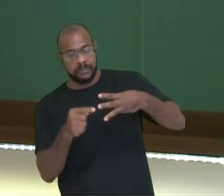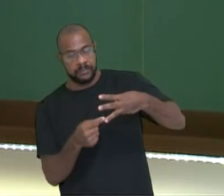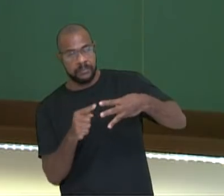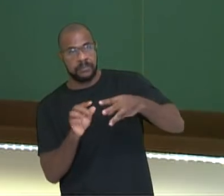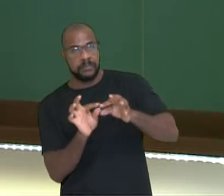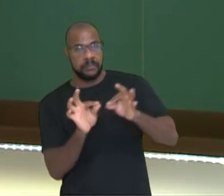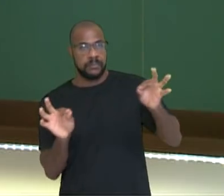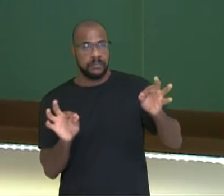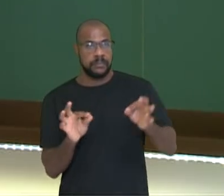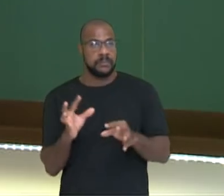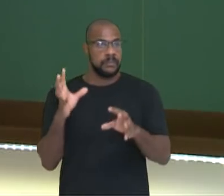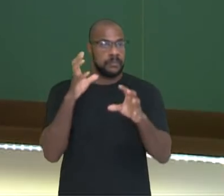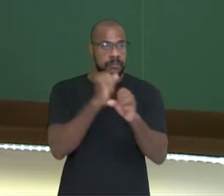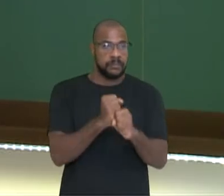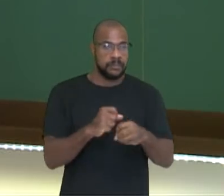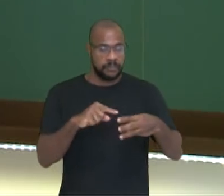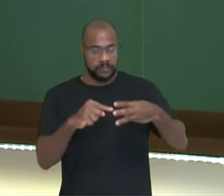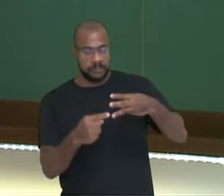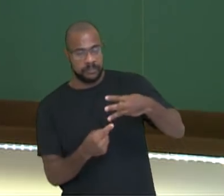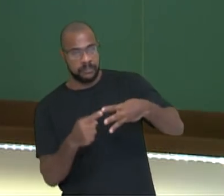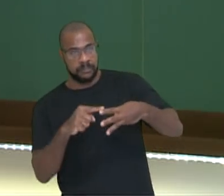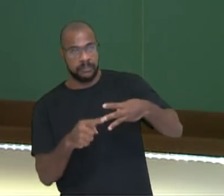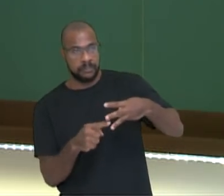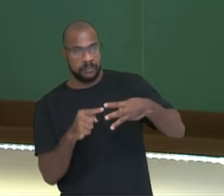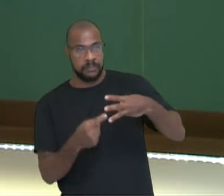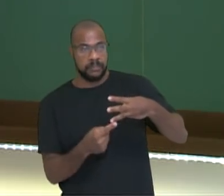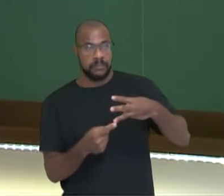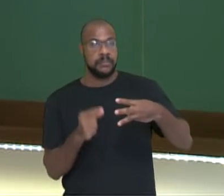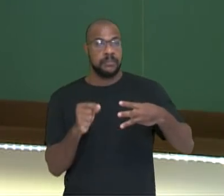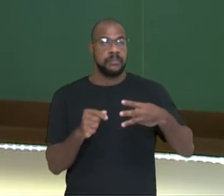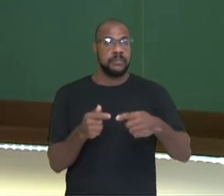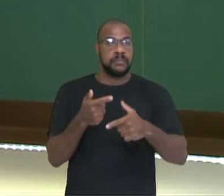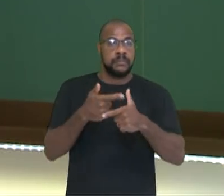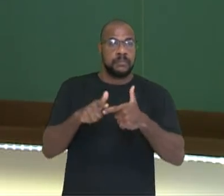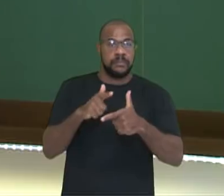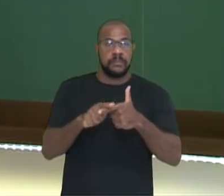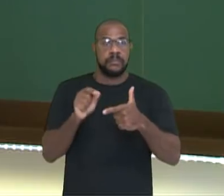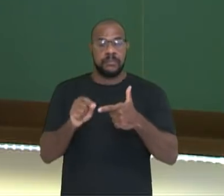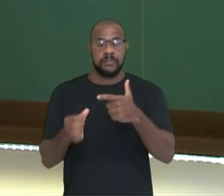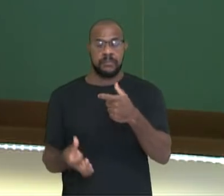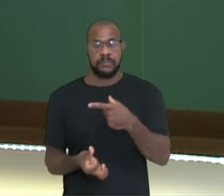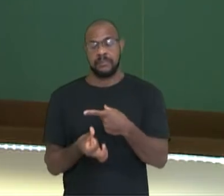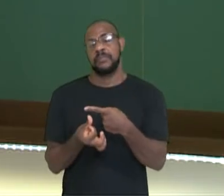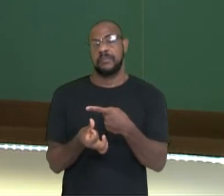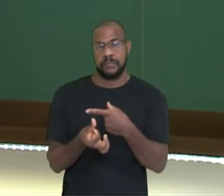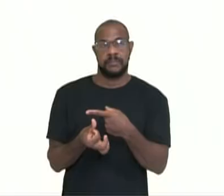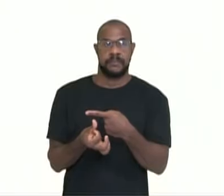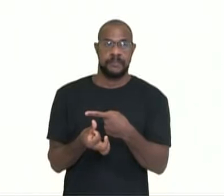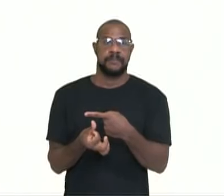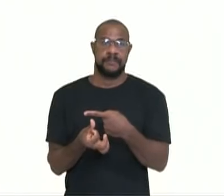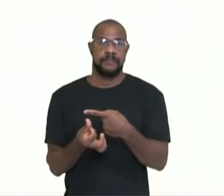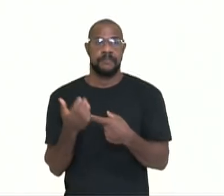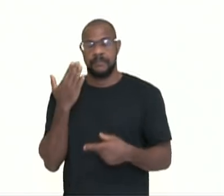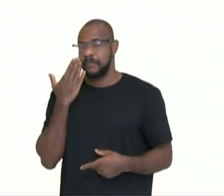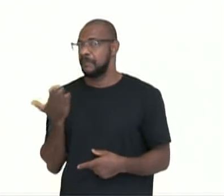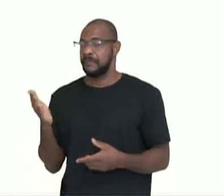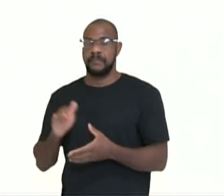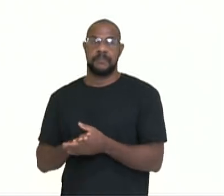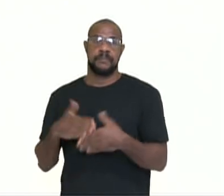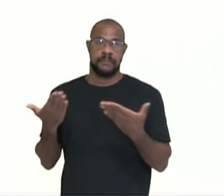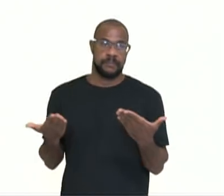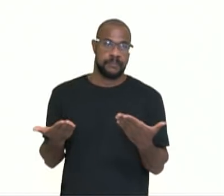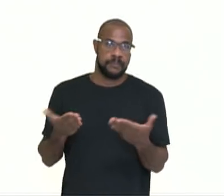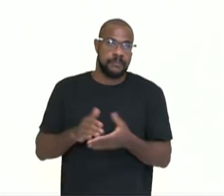pego todo o comprimento da circunferência e divido por 6. Dessa forma, o arco